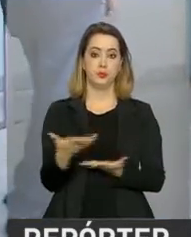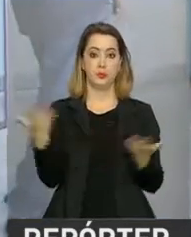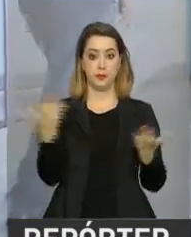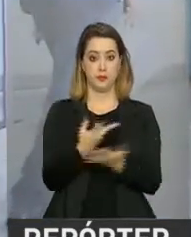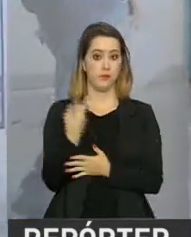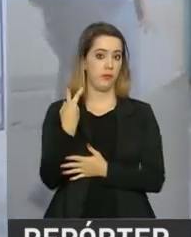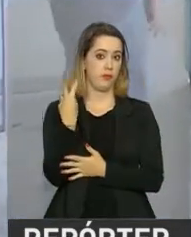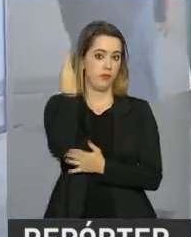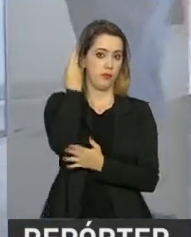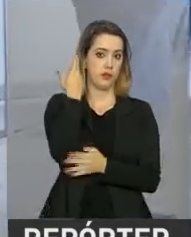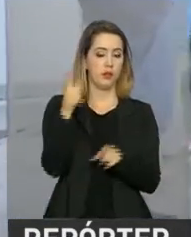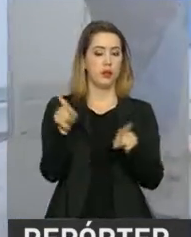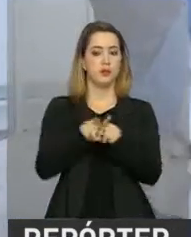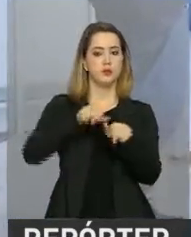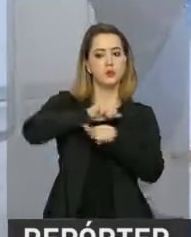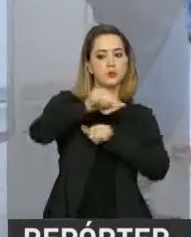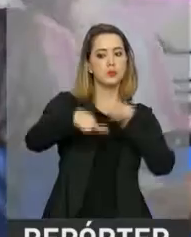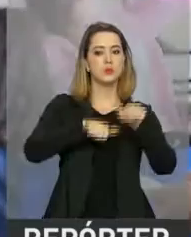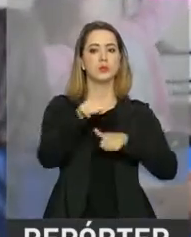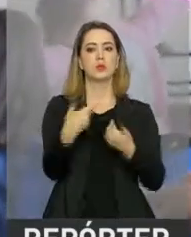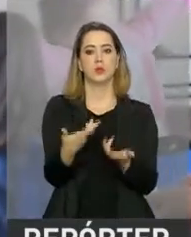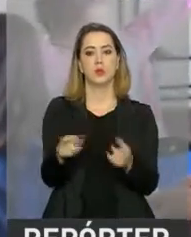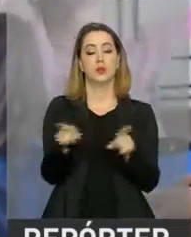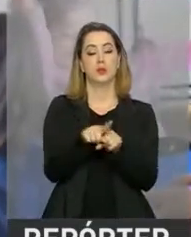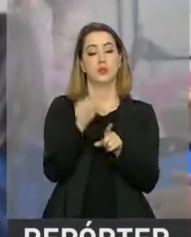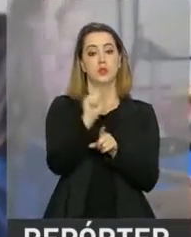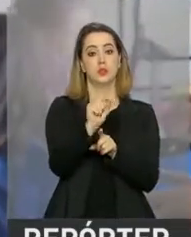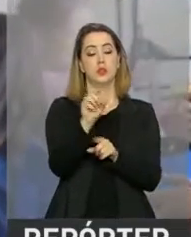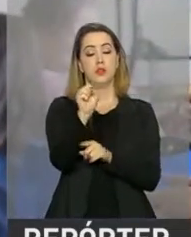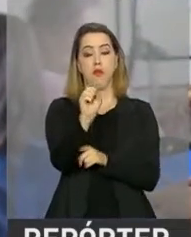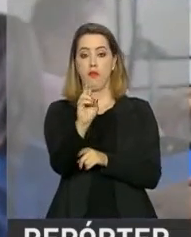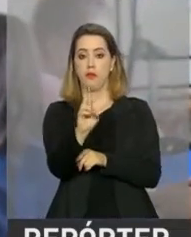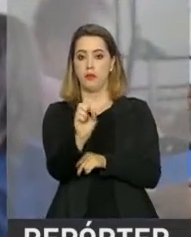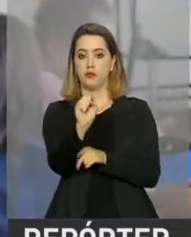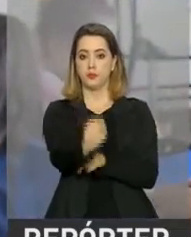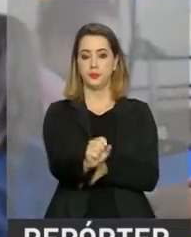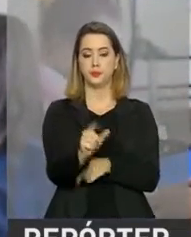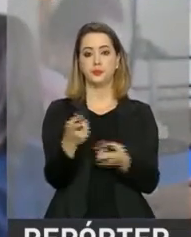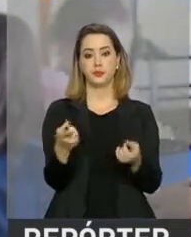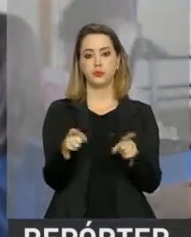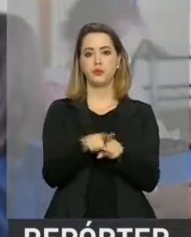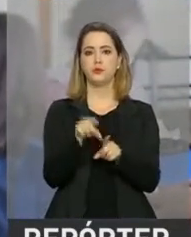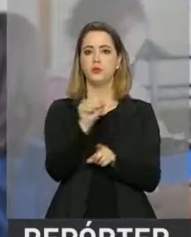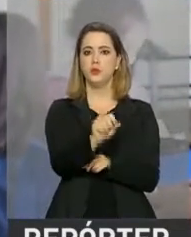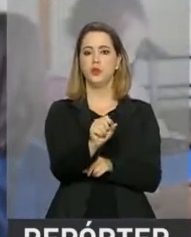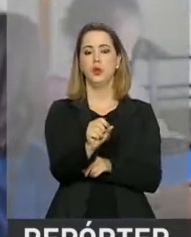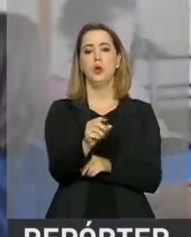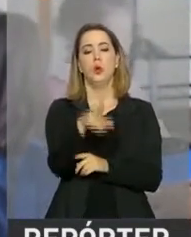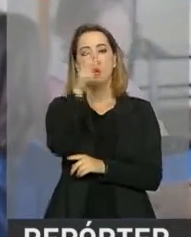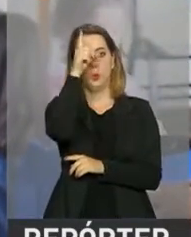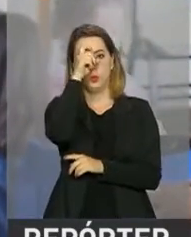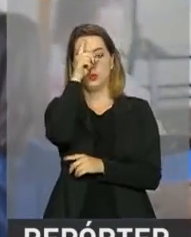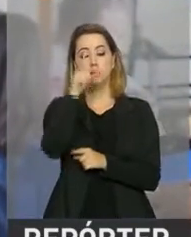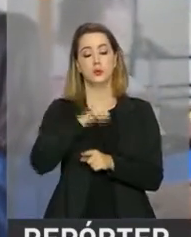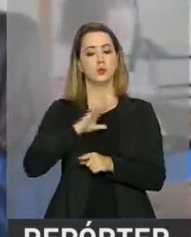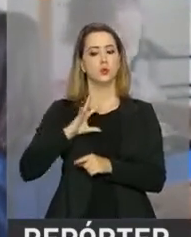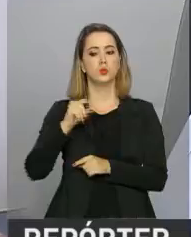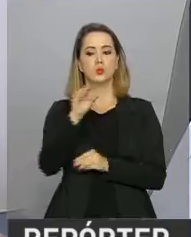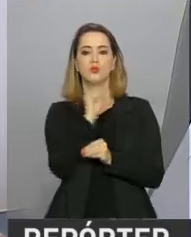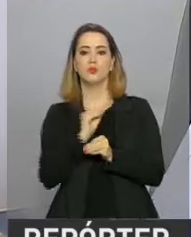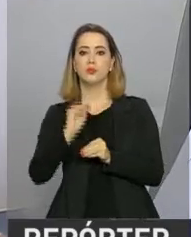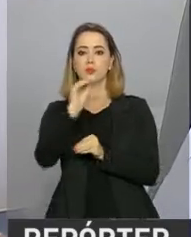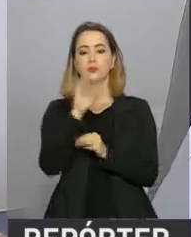os procedimentos de reabilitação de Leide são feitos pelo Sistema Único de Saúde. A rede pública oferece todo o